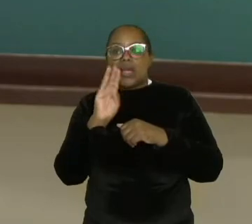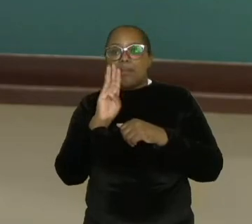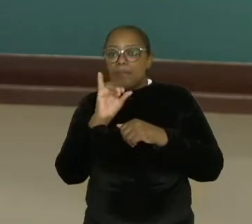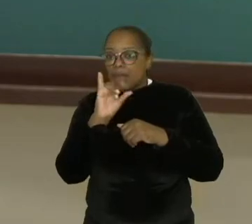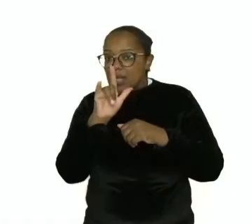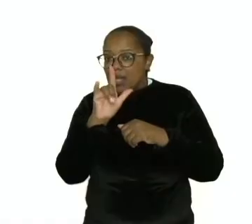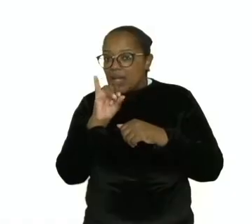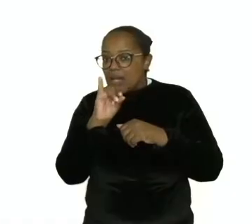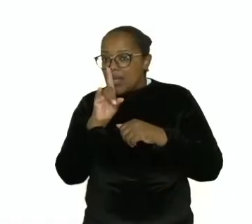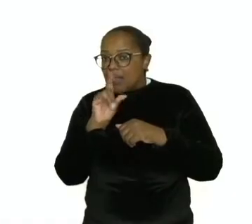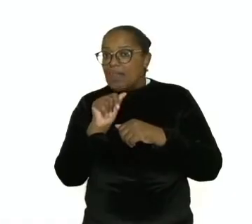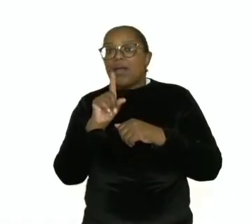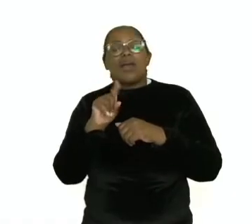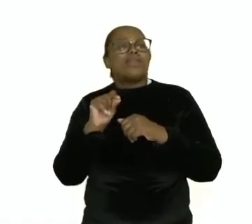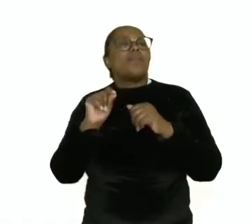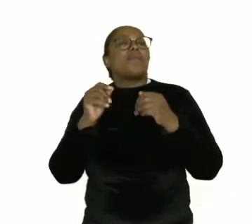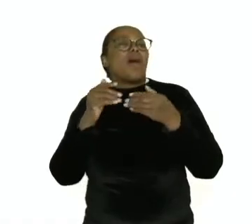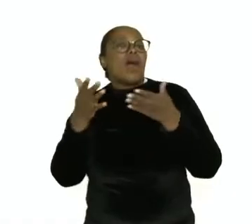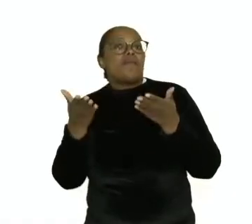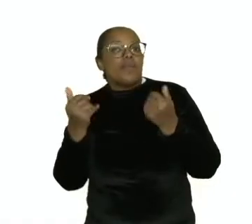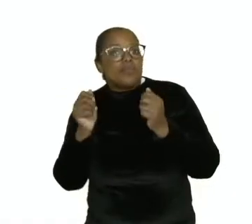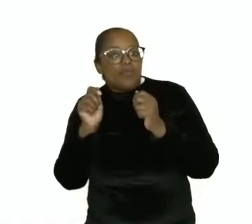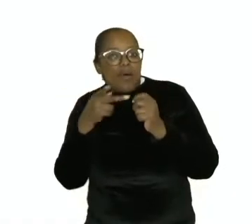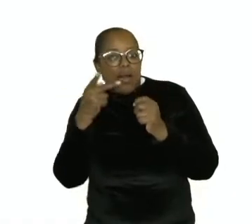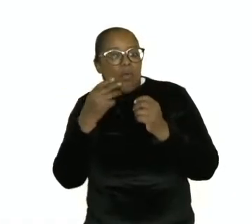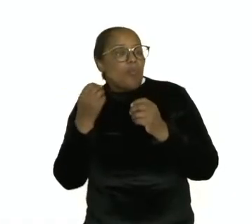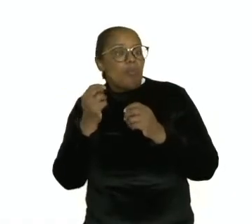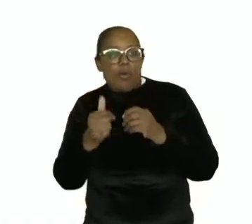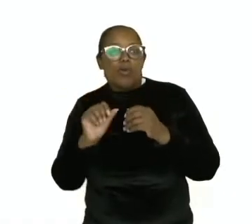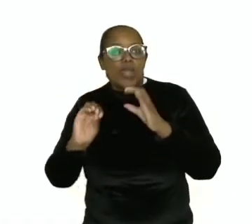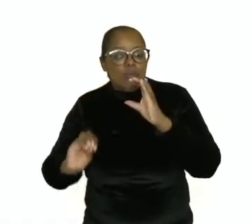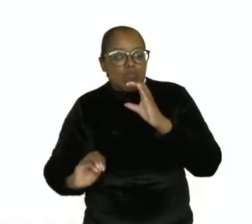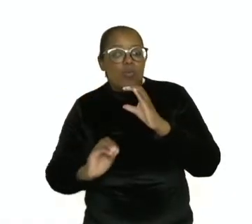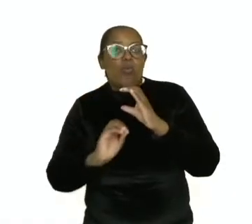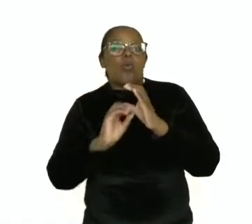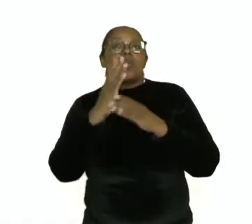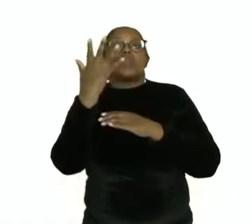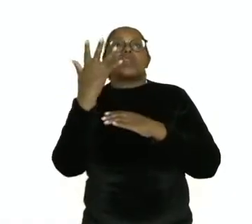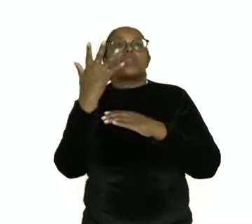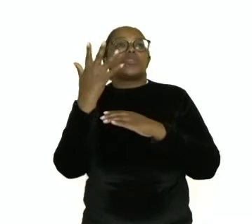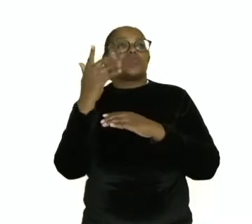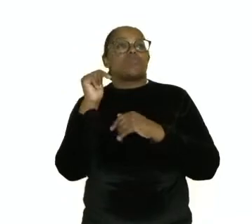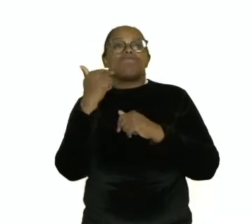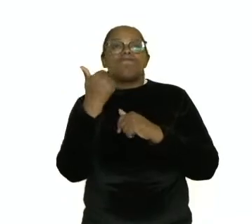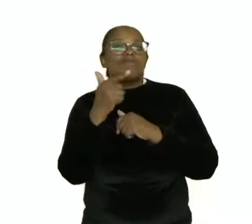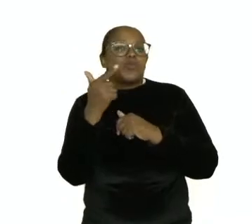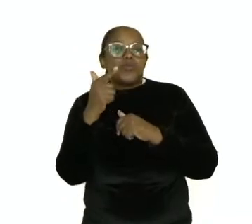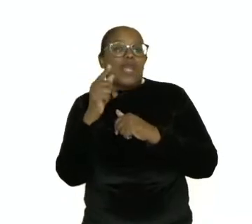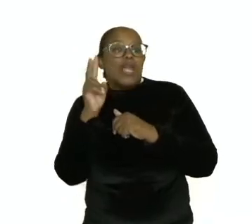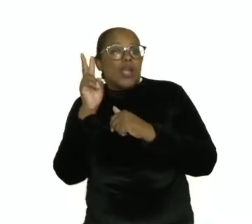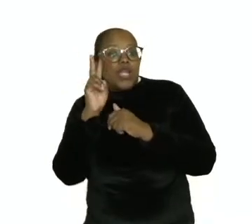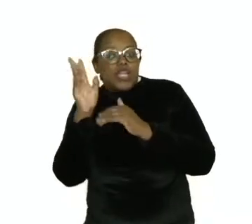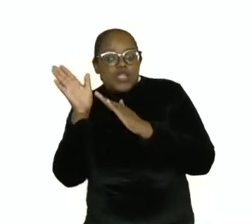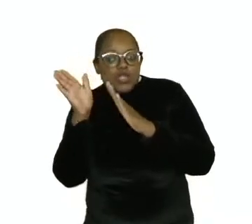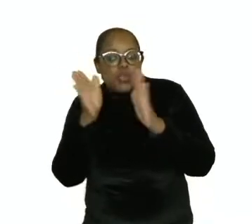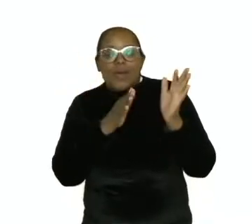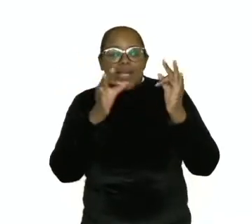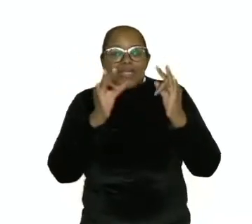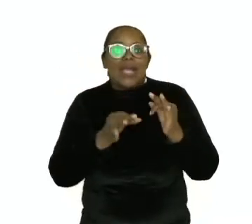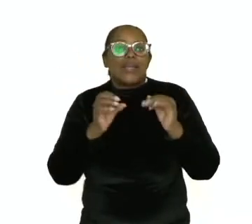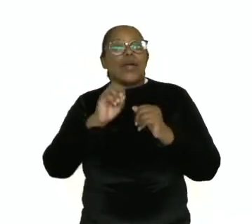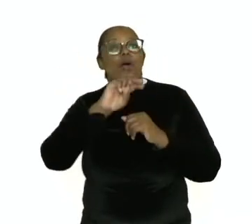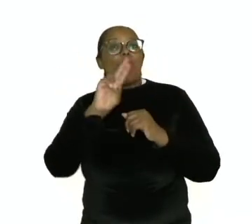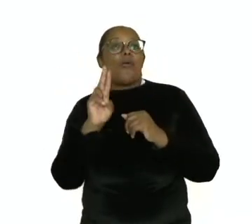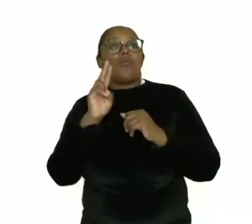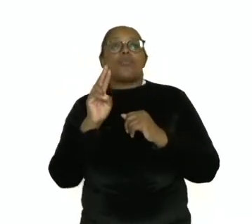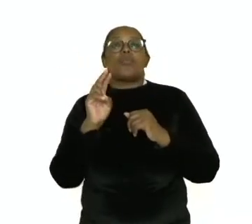surf. Não há consenso sobre a história da origem do surf. Então, ainda não há assim, um consenso sobre a origem do surf, mas a mais aceitável